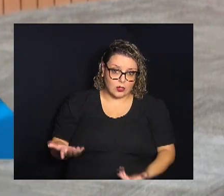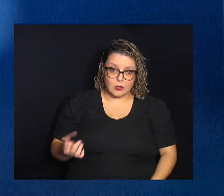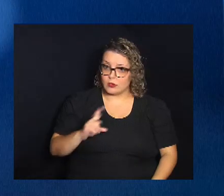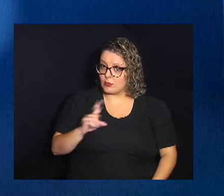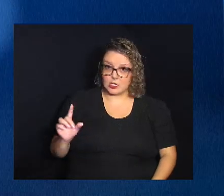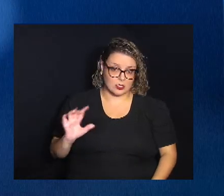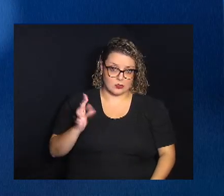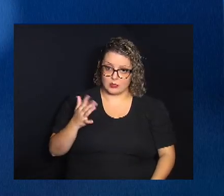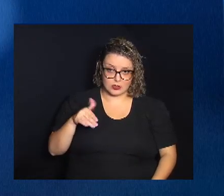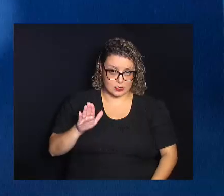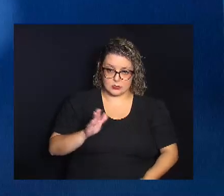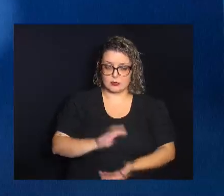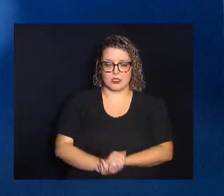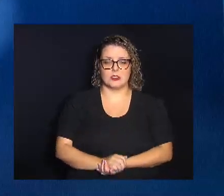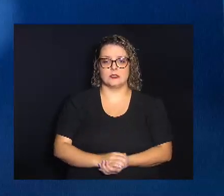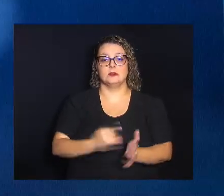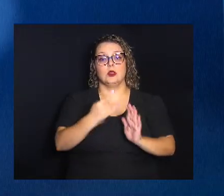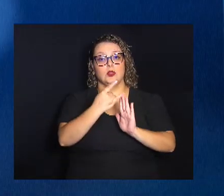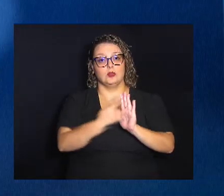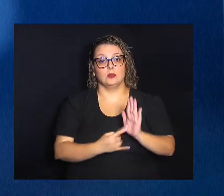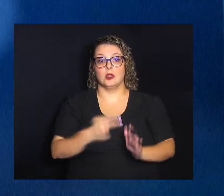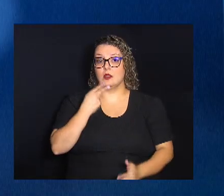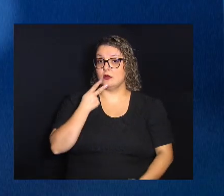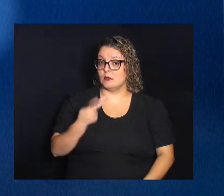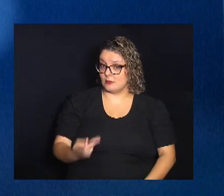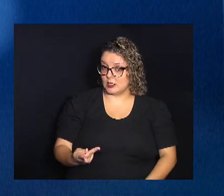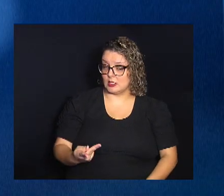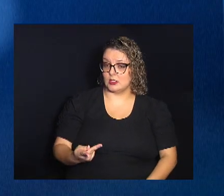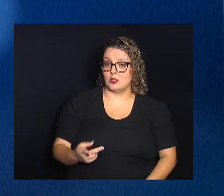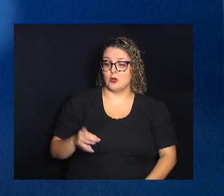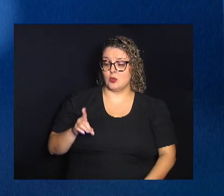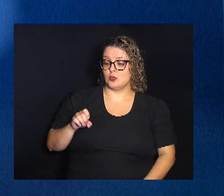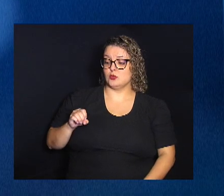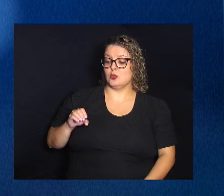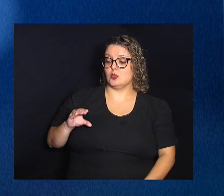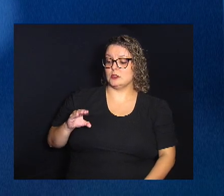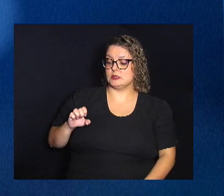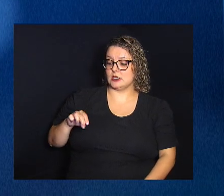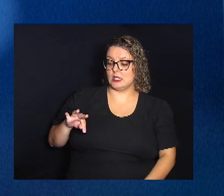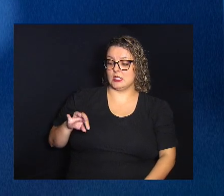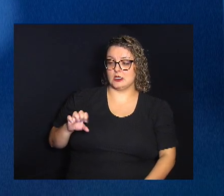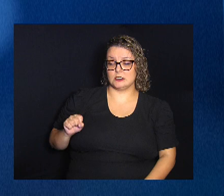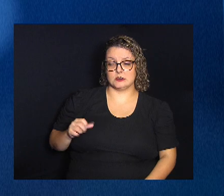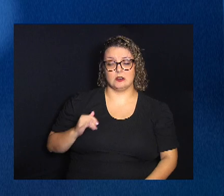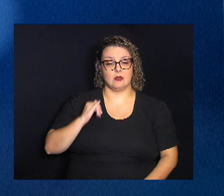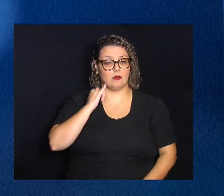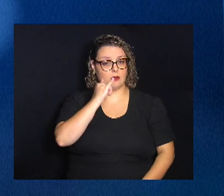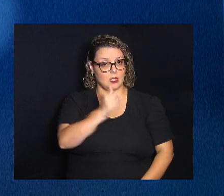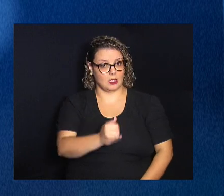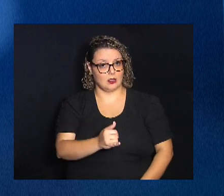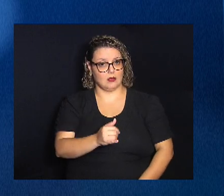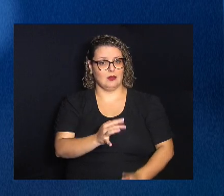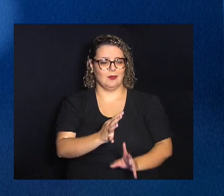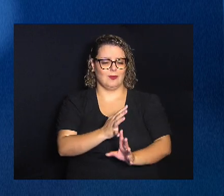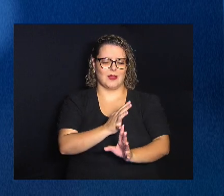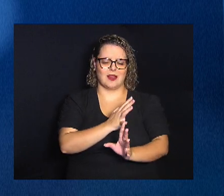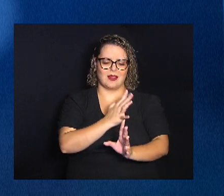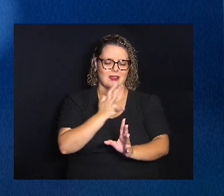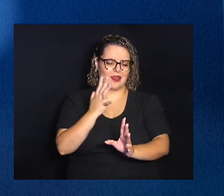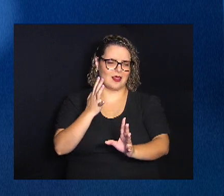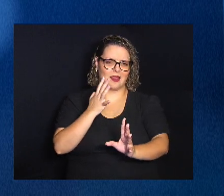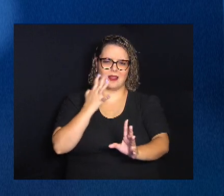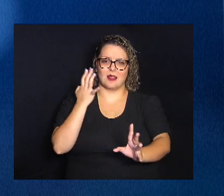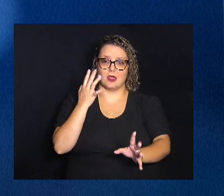ocorra mais. No documento, o vereador afirma que os docentes reportam a existência de extensas filas e equívocos